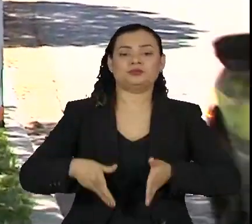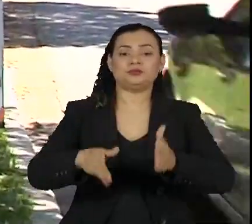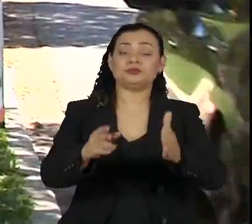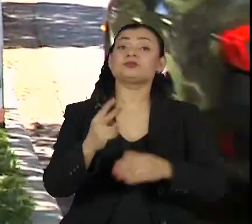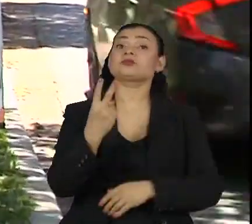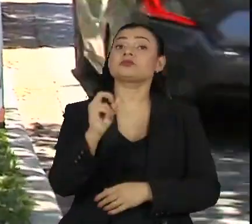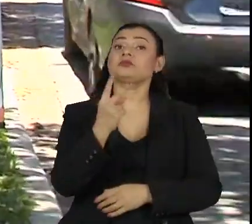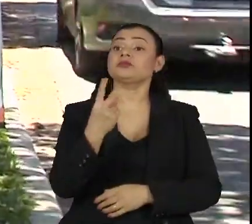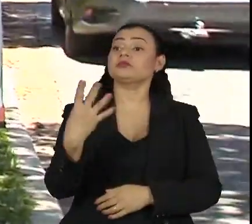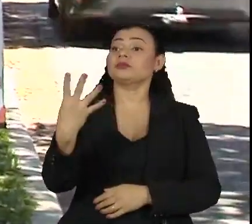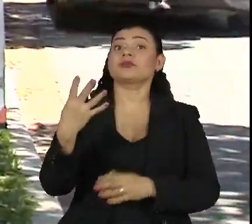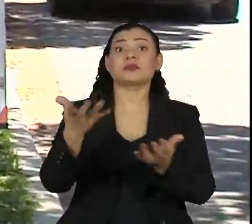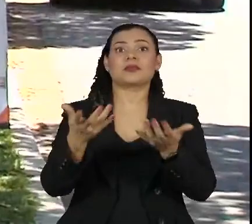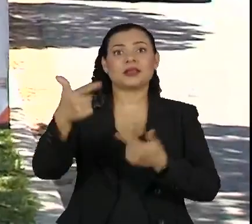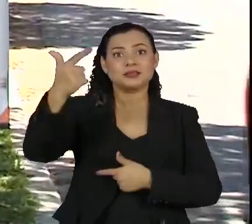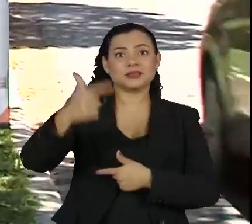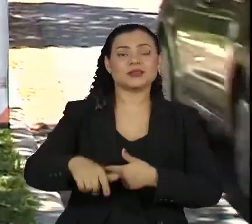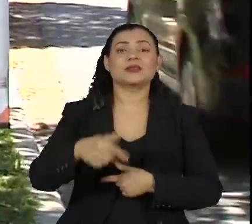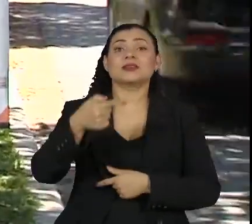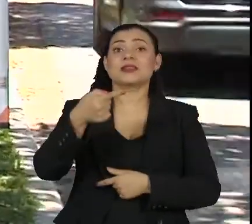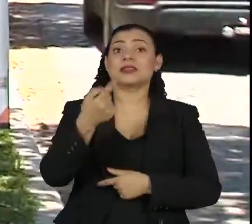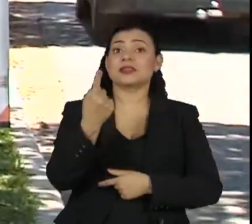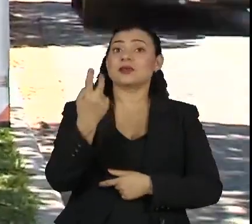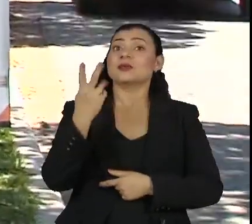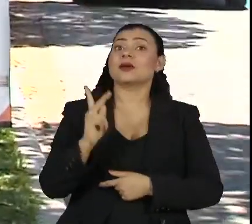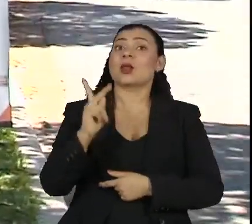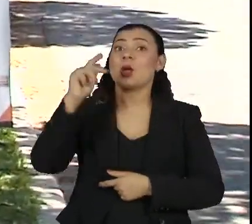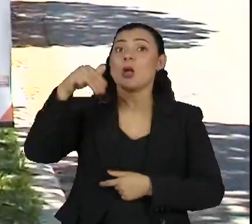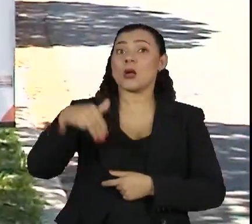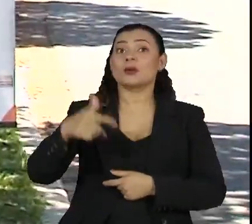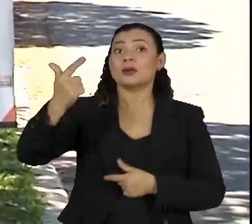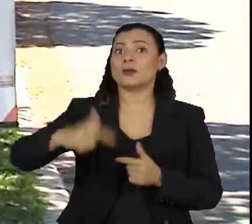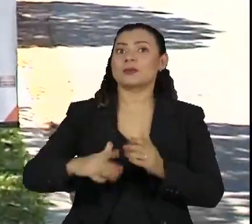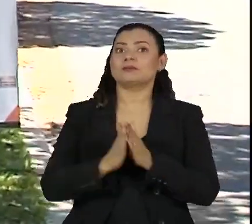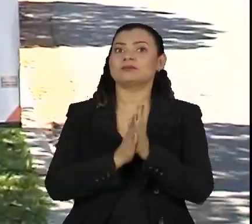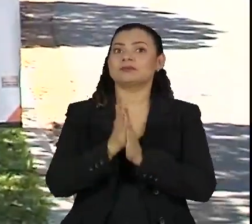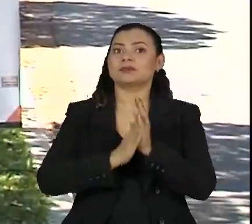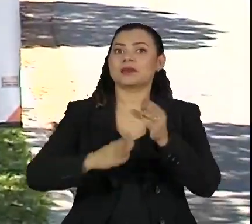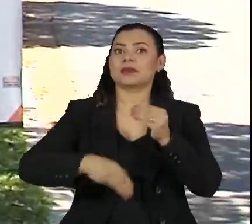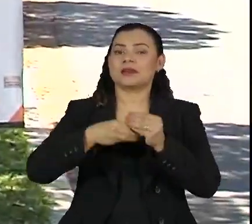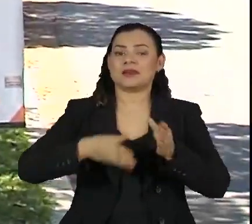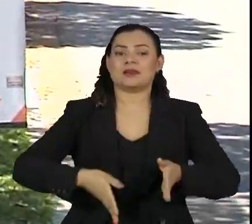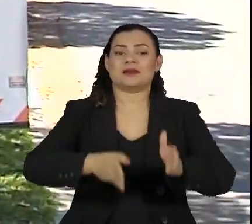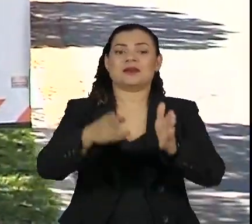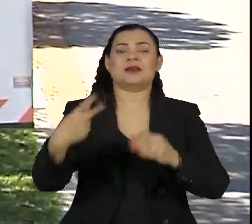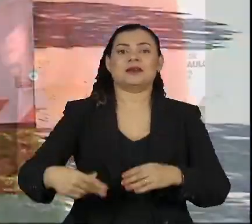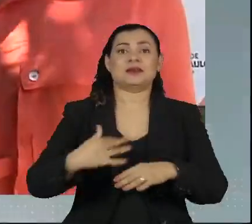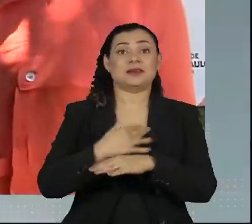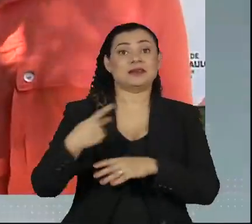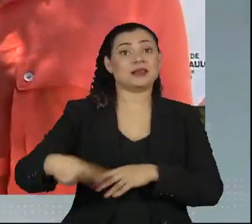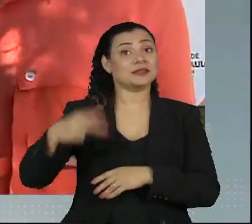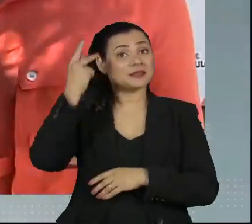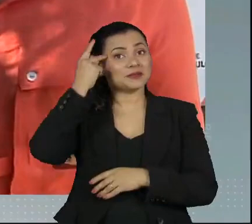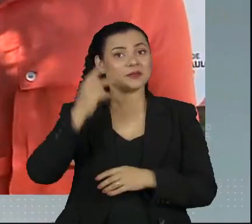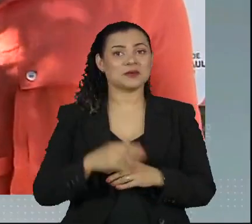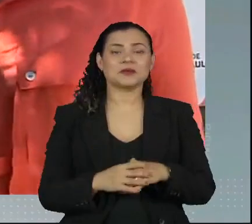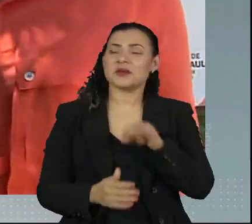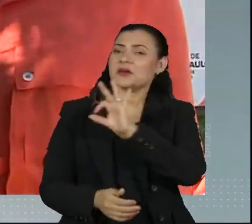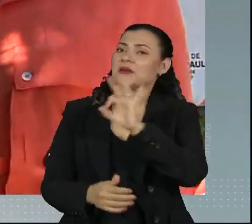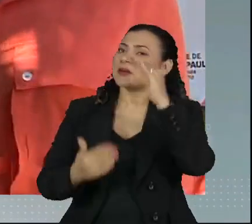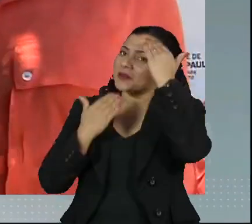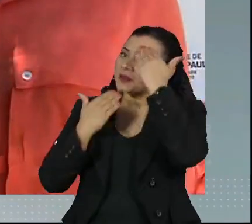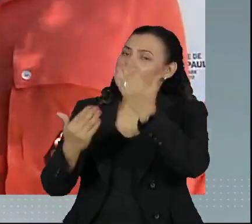2024 é de mais 71 km de faixas azuis implantadas aqui na cidade Alto tá ótimo obrigado